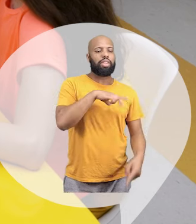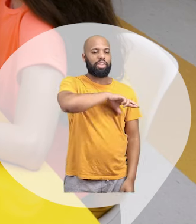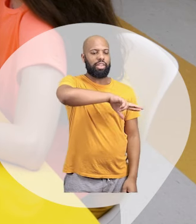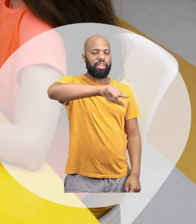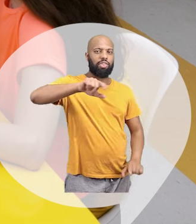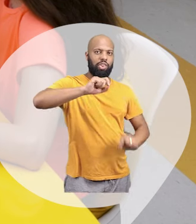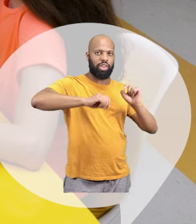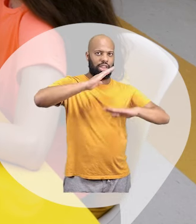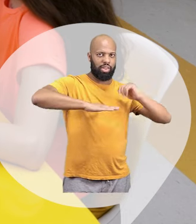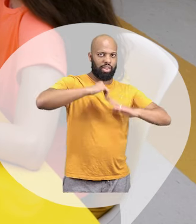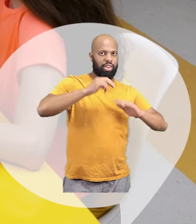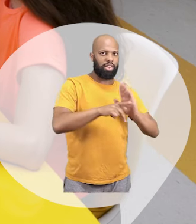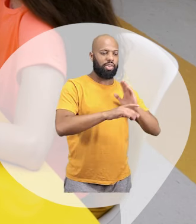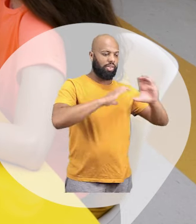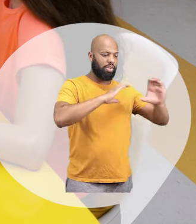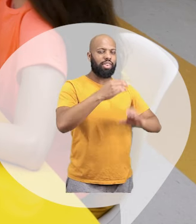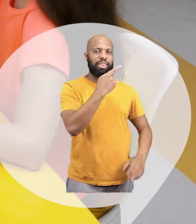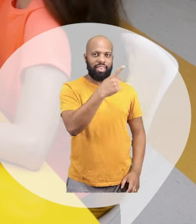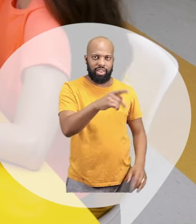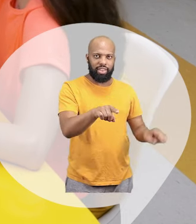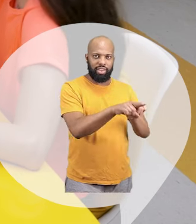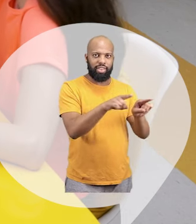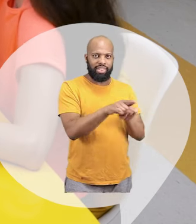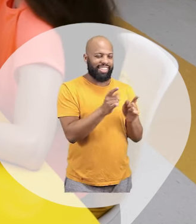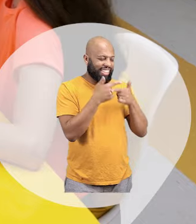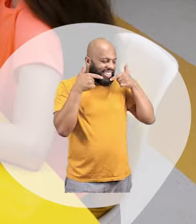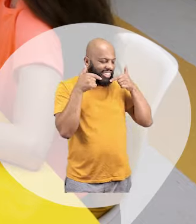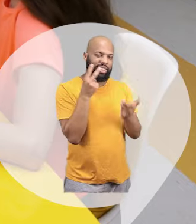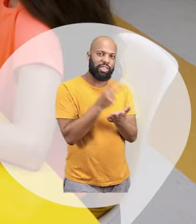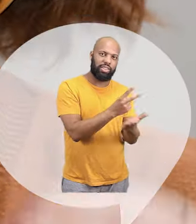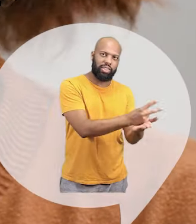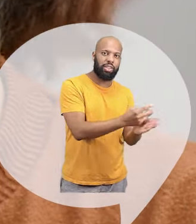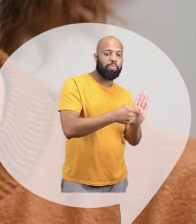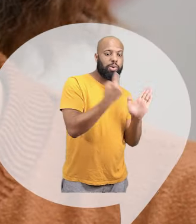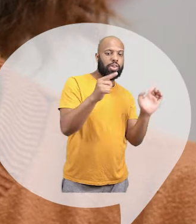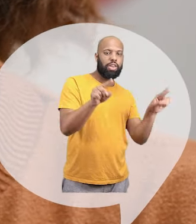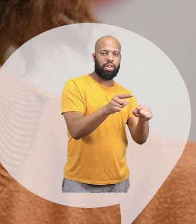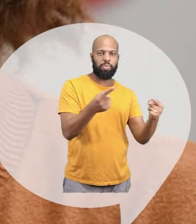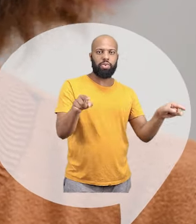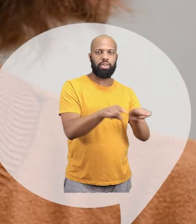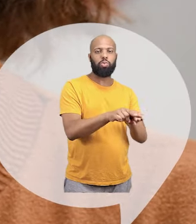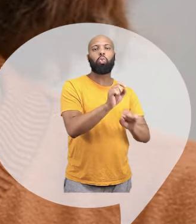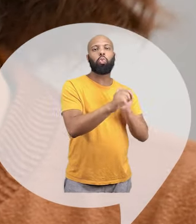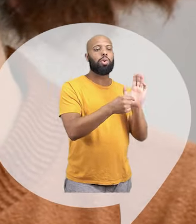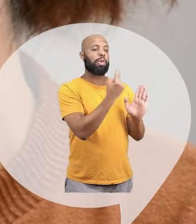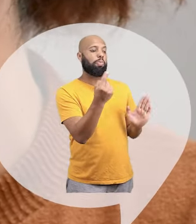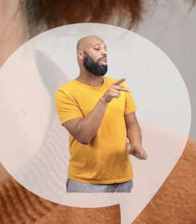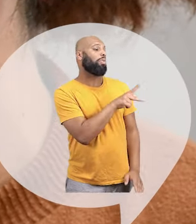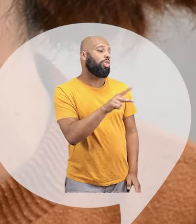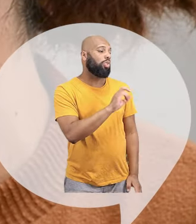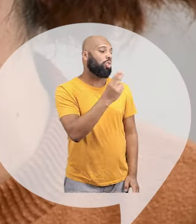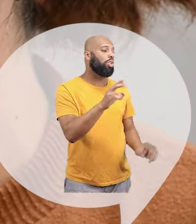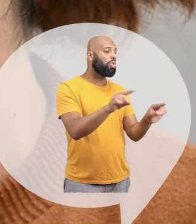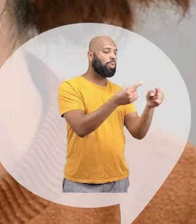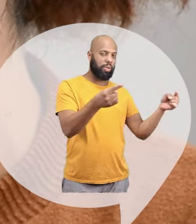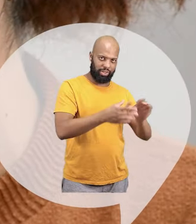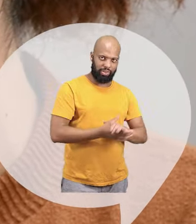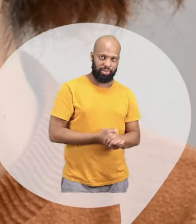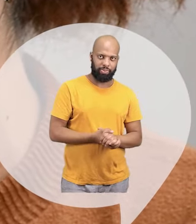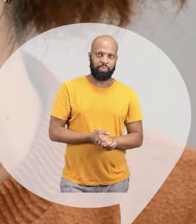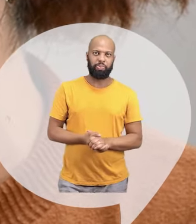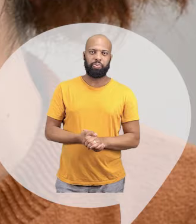das imensas habilidades da comunicação dele então desses empatia primeira veio música né e o que que vem primeiro a professora